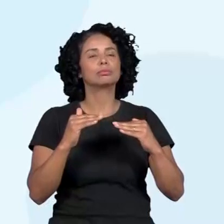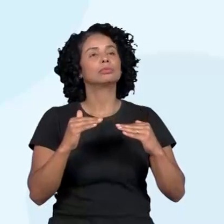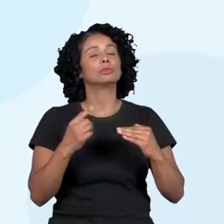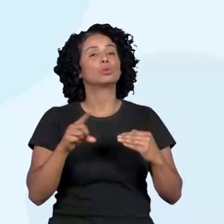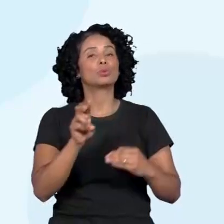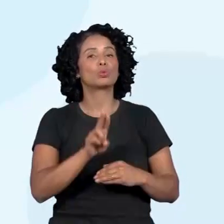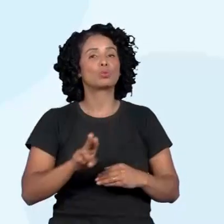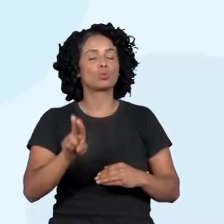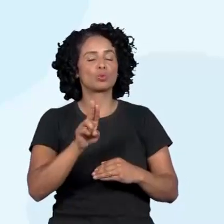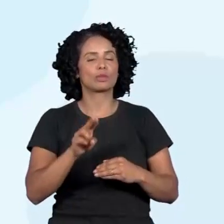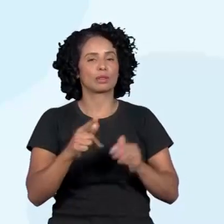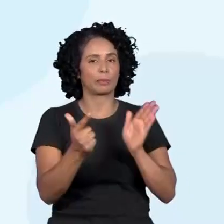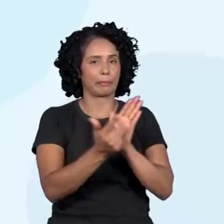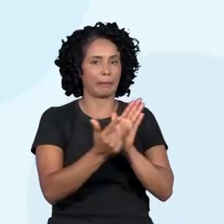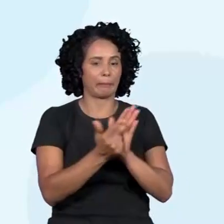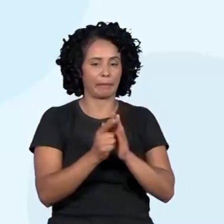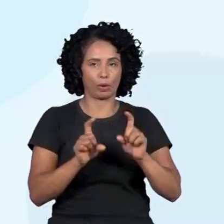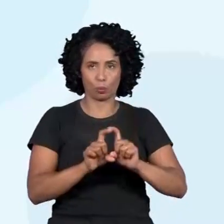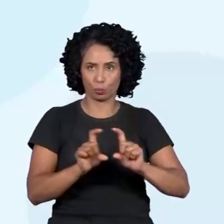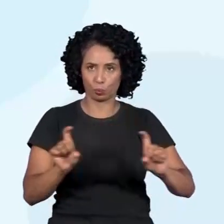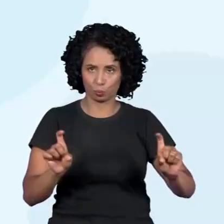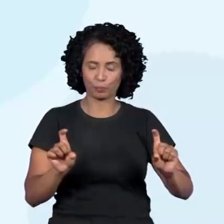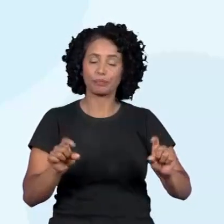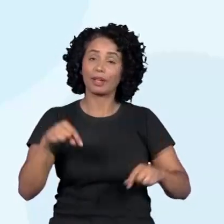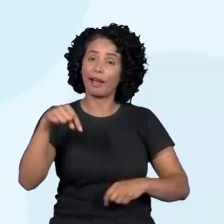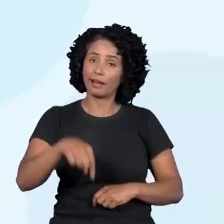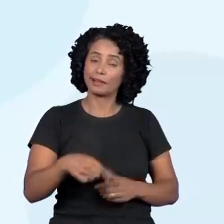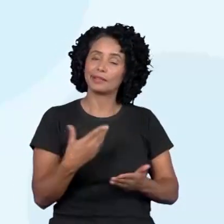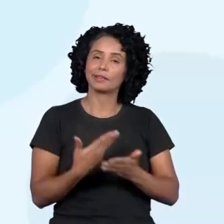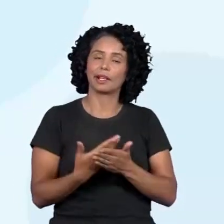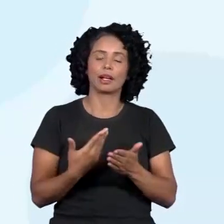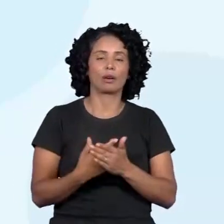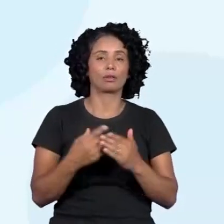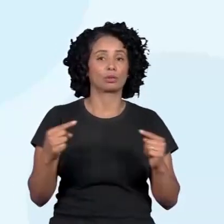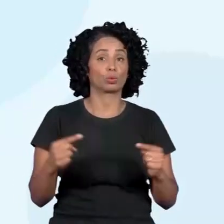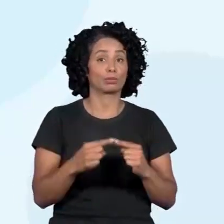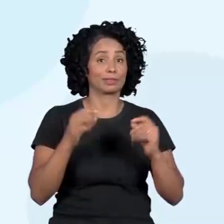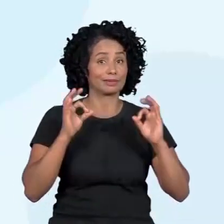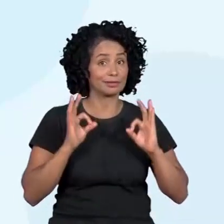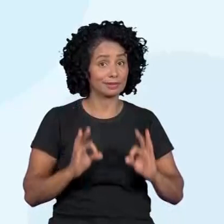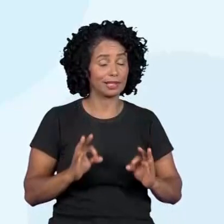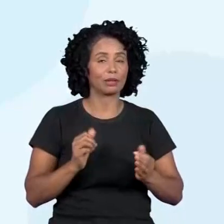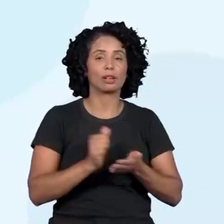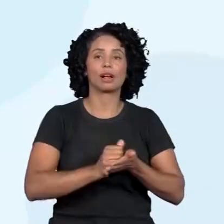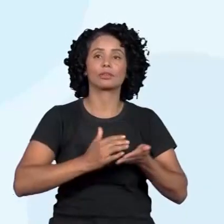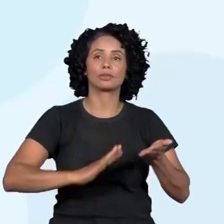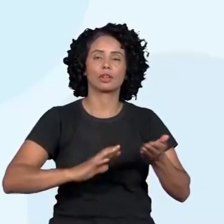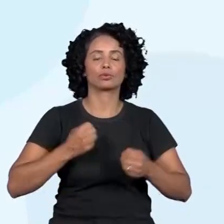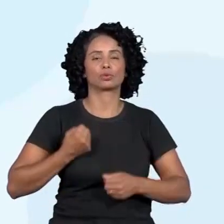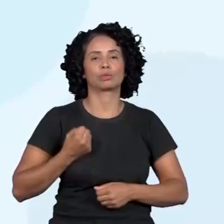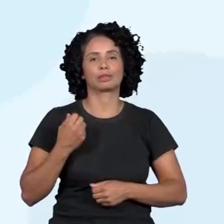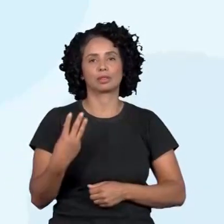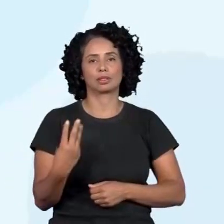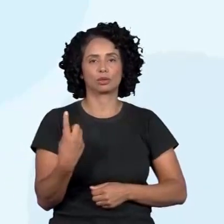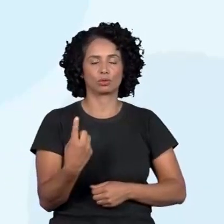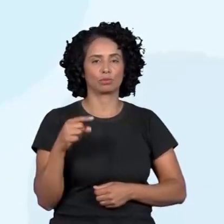tiras de papel. Essa aula está baseada nas atividades